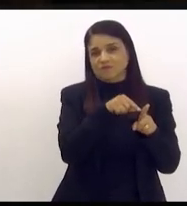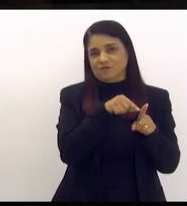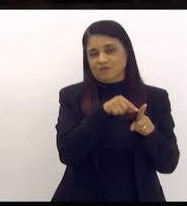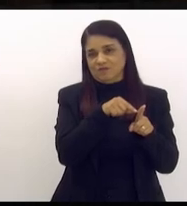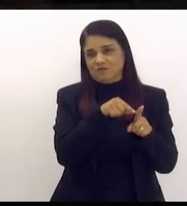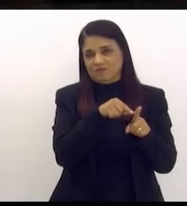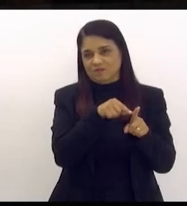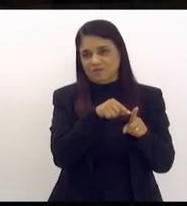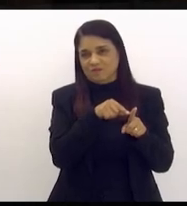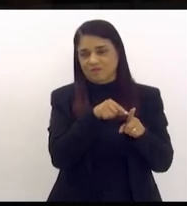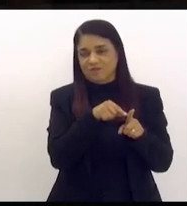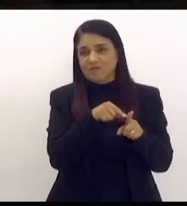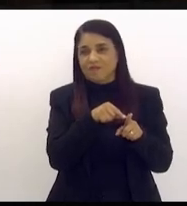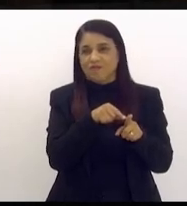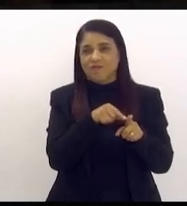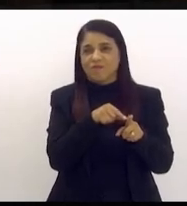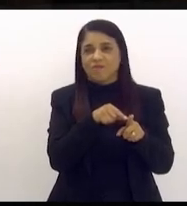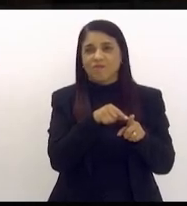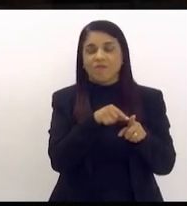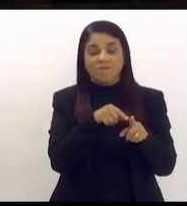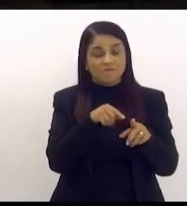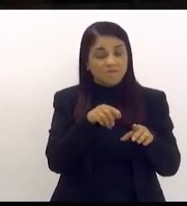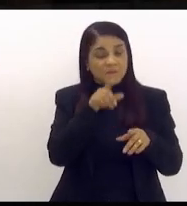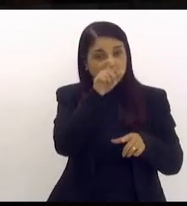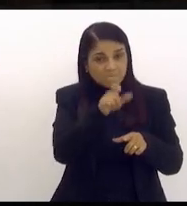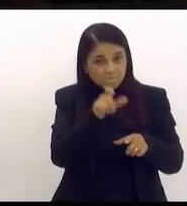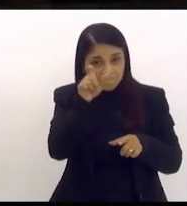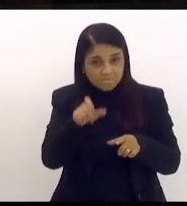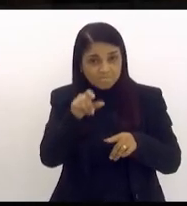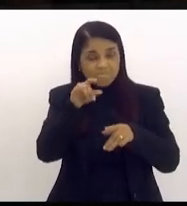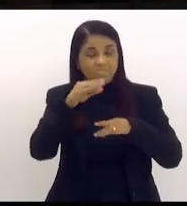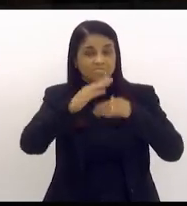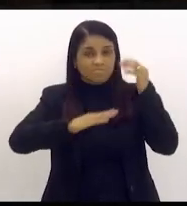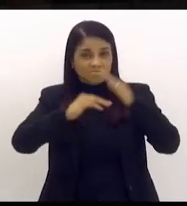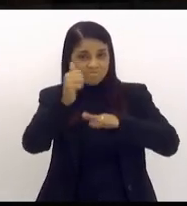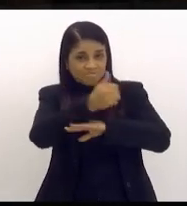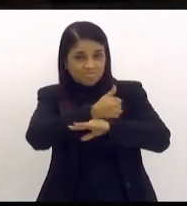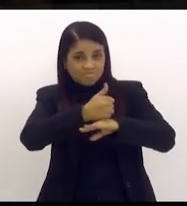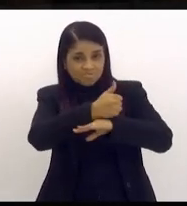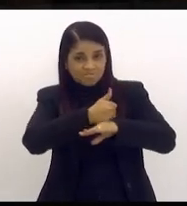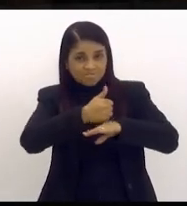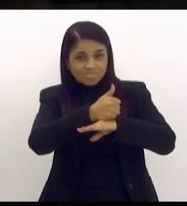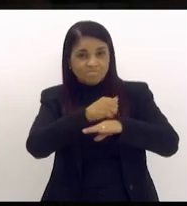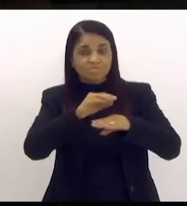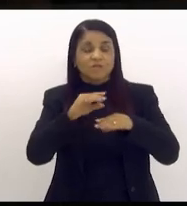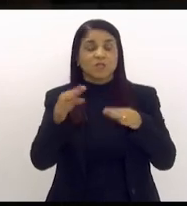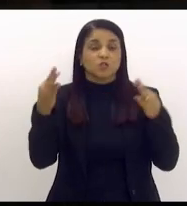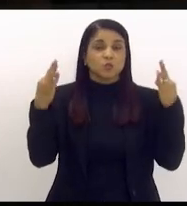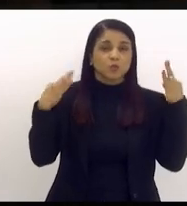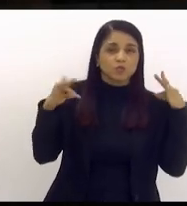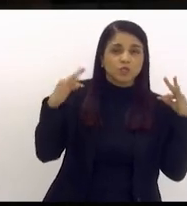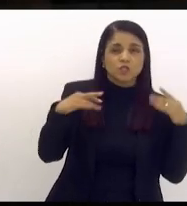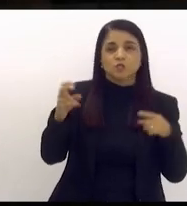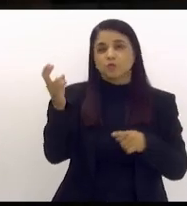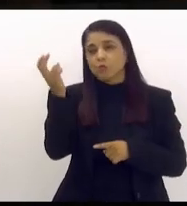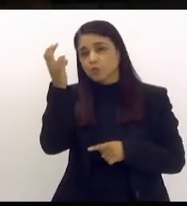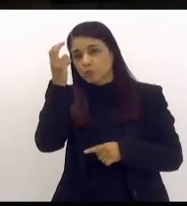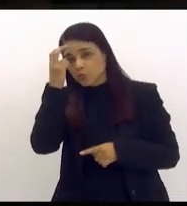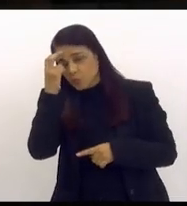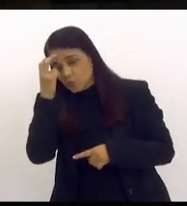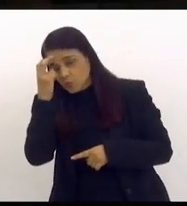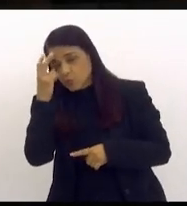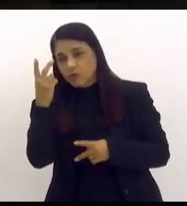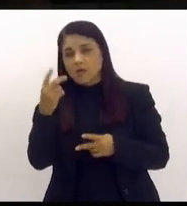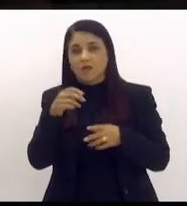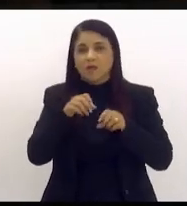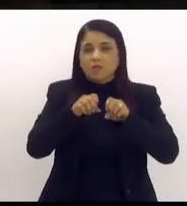que formar as pessoas para essa esse mercado complementar que é o turismo é a cultura é a